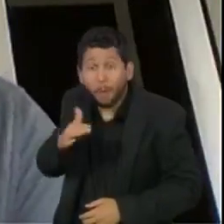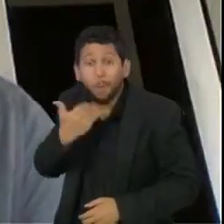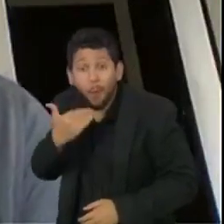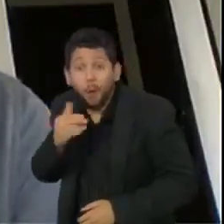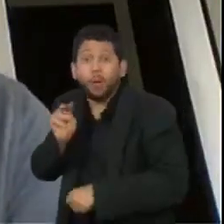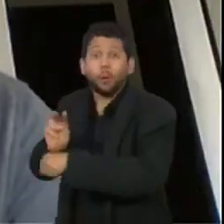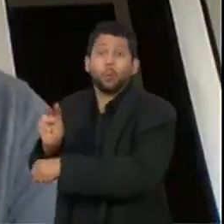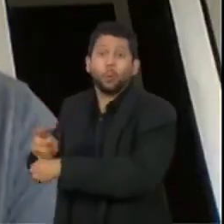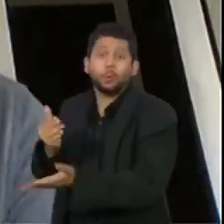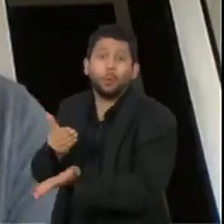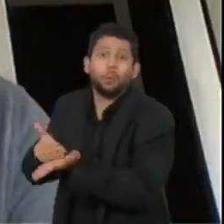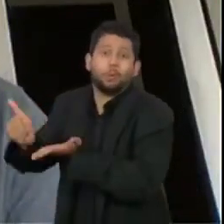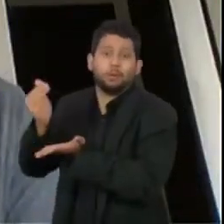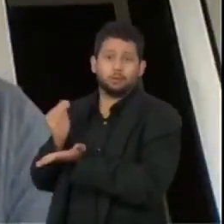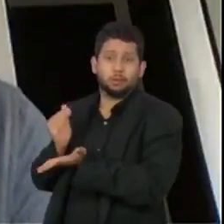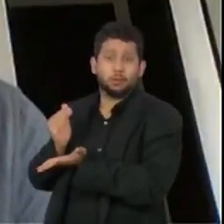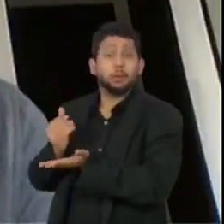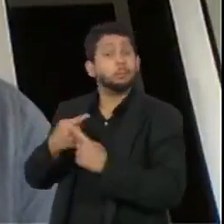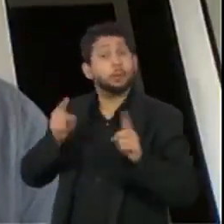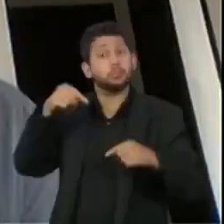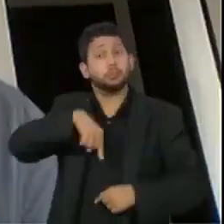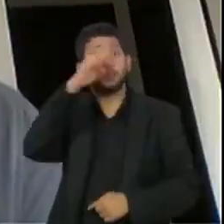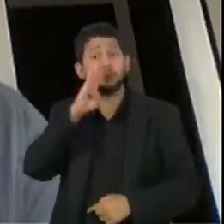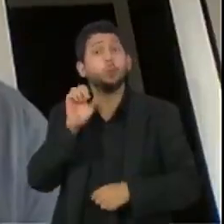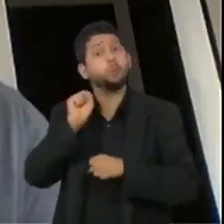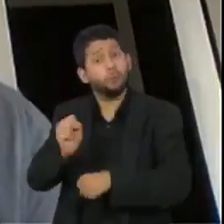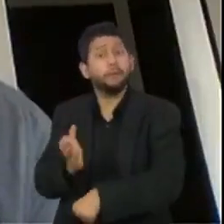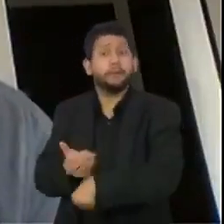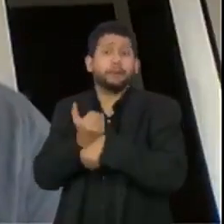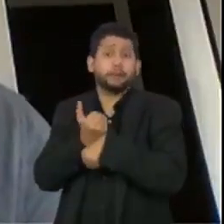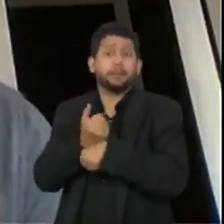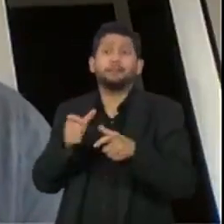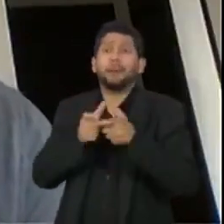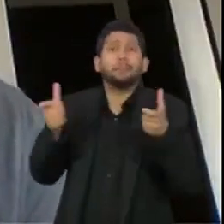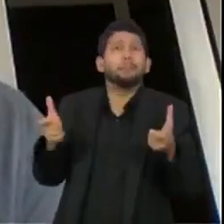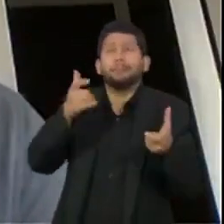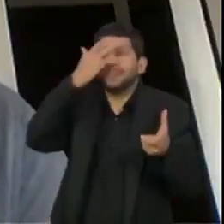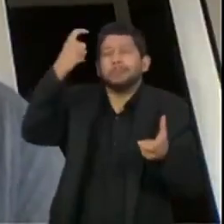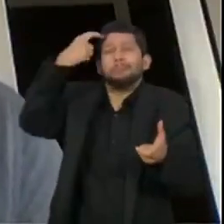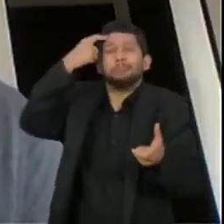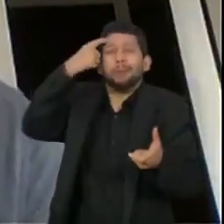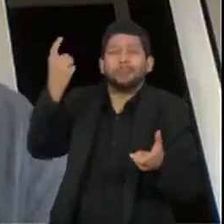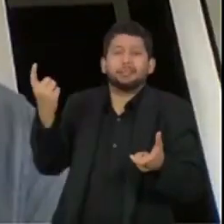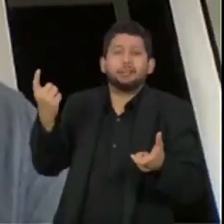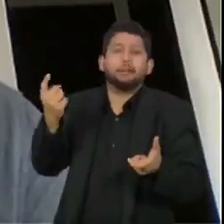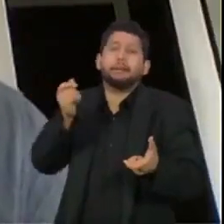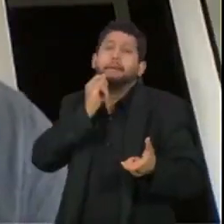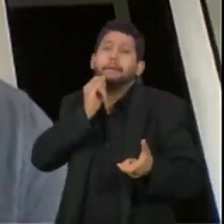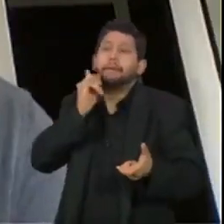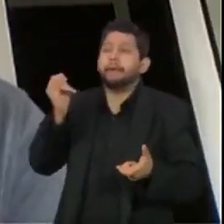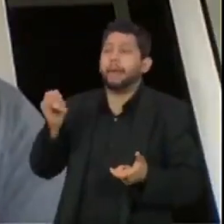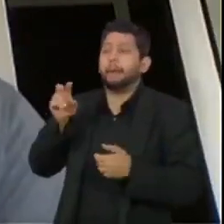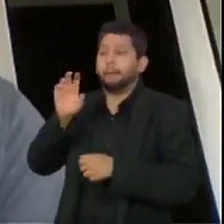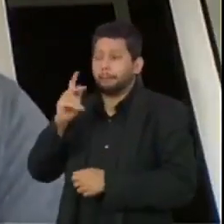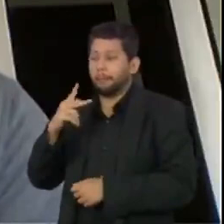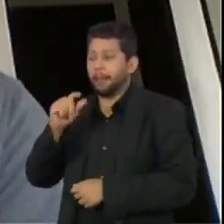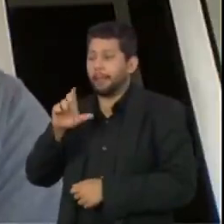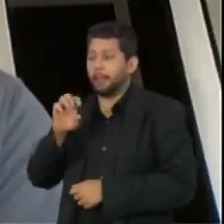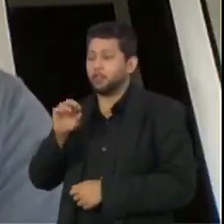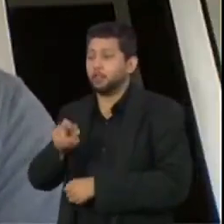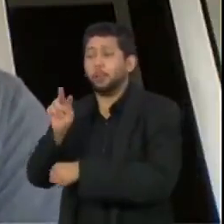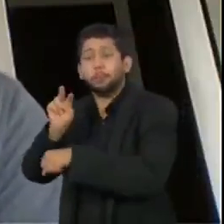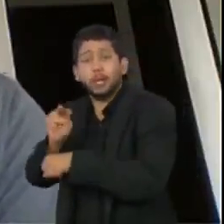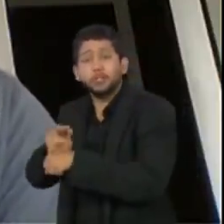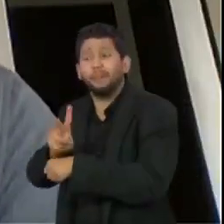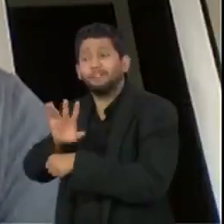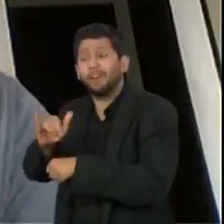da vida, eles são ofertados só no final da vida. Então acaba que as famílias associam, né, principalmente os colegas, associam o cuidado paliativo